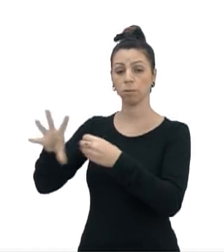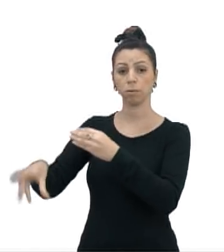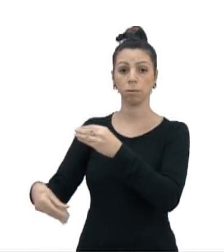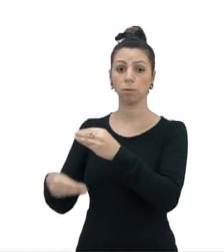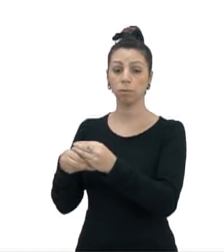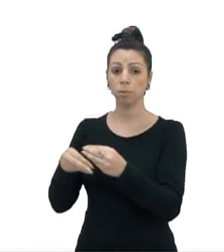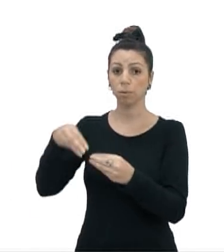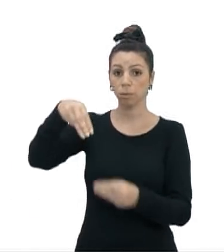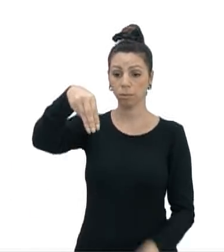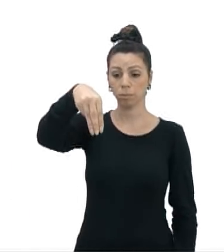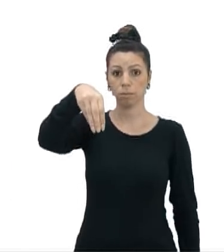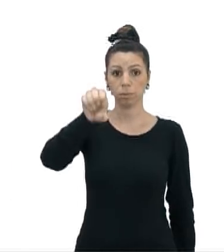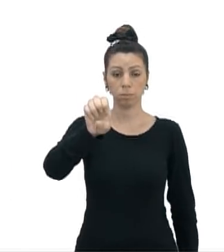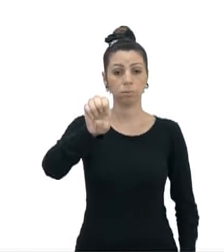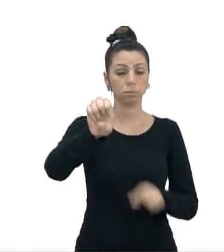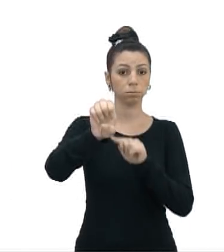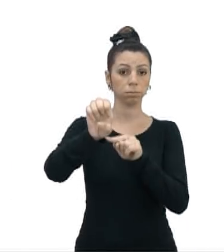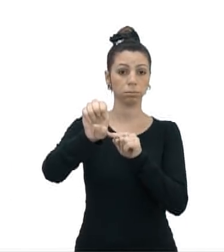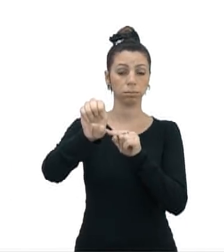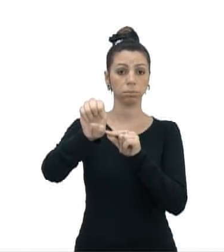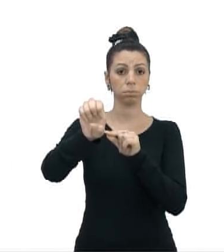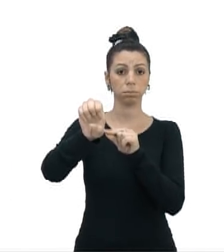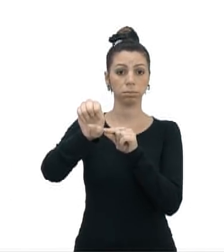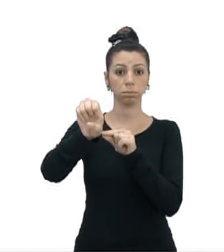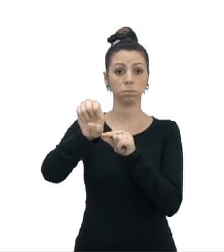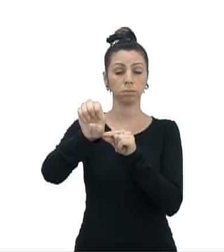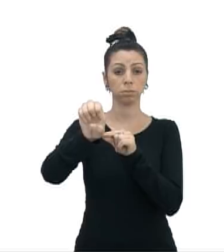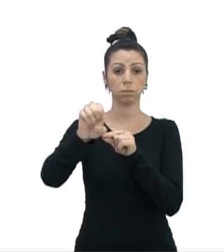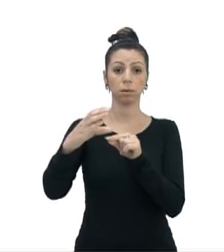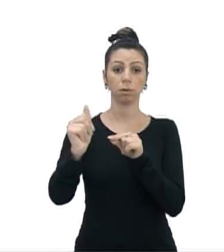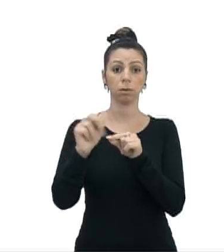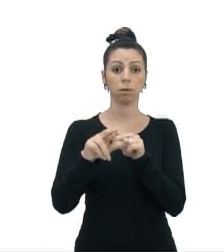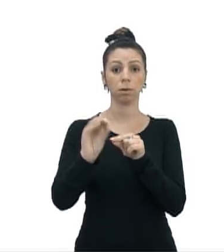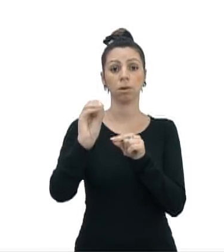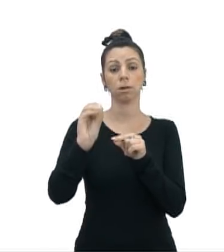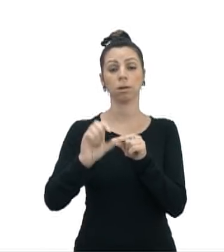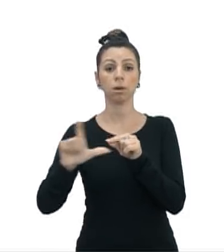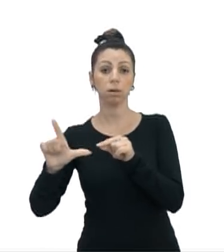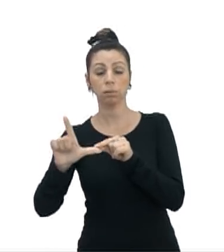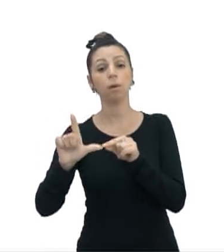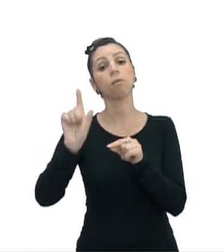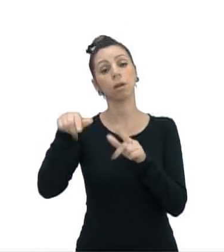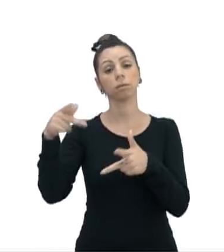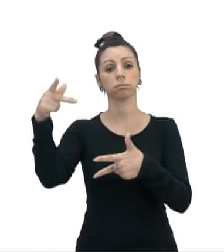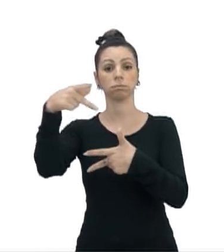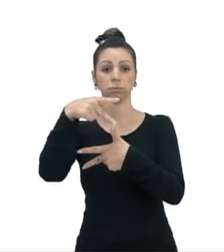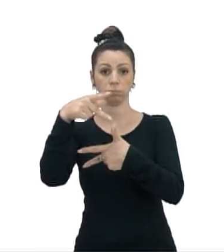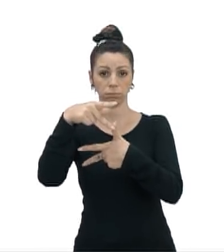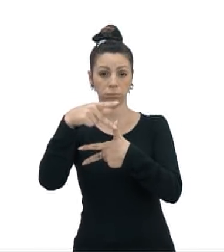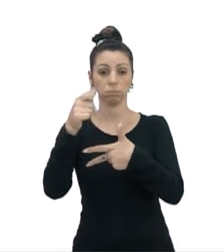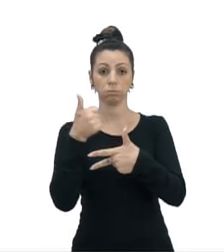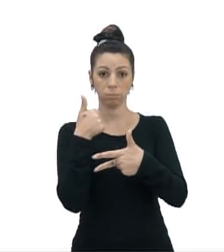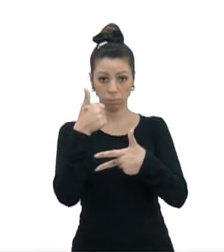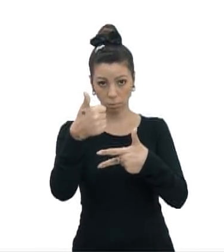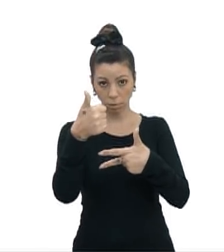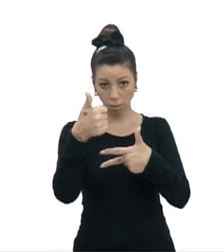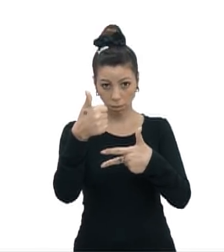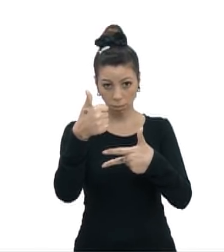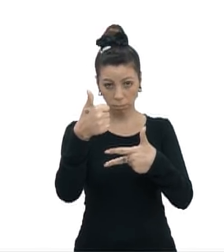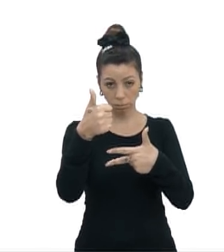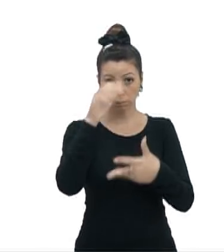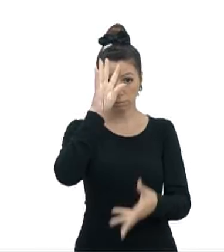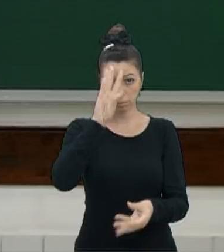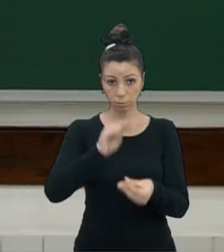é o me e ele se refere a Carol, que no caso é a primeira pessoa. Tudo bem?